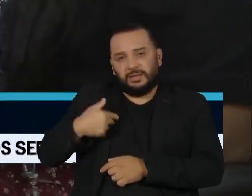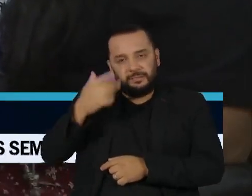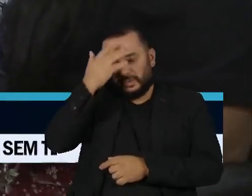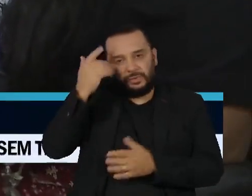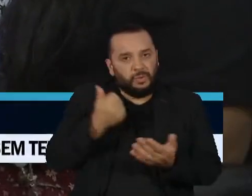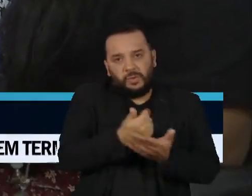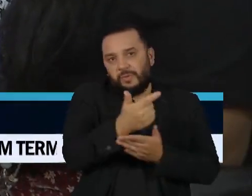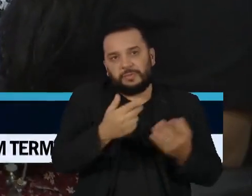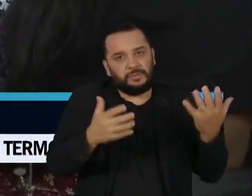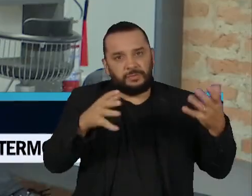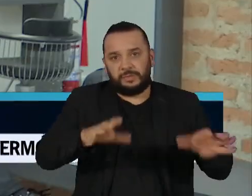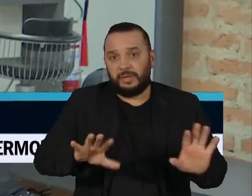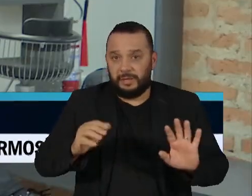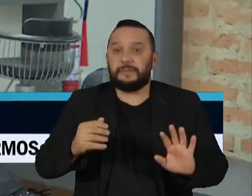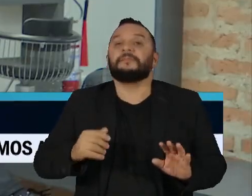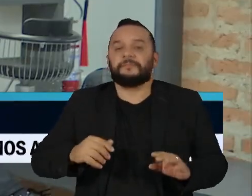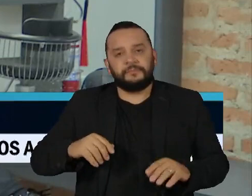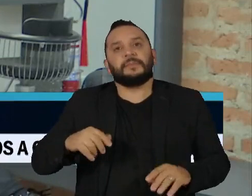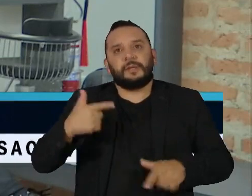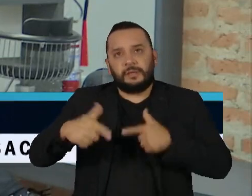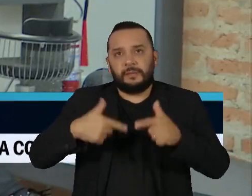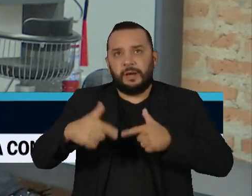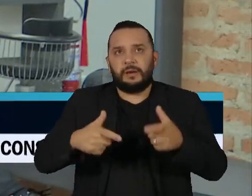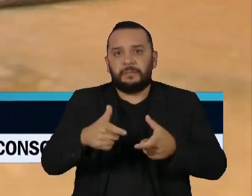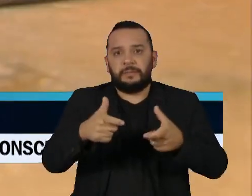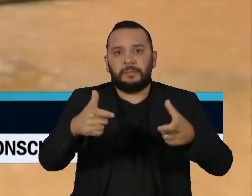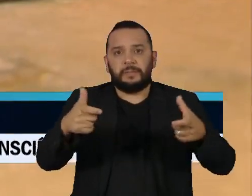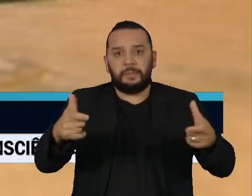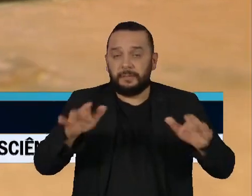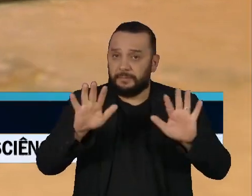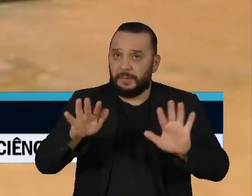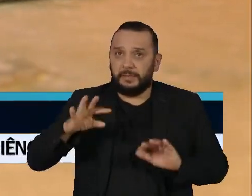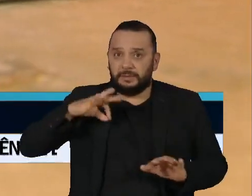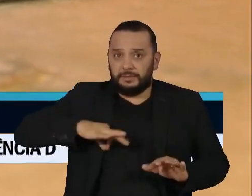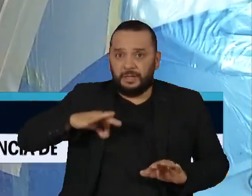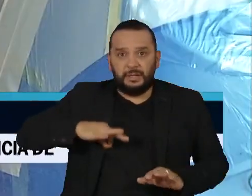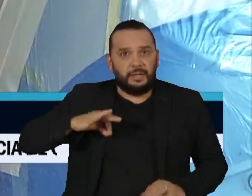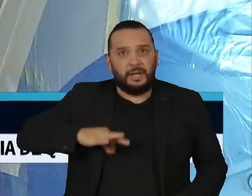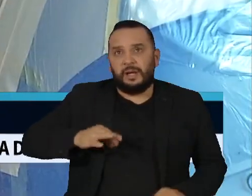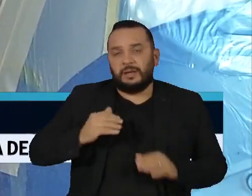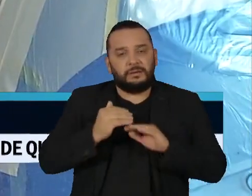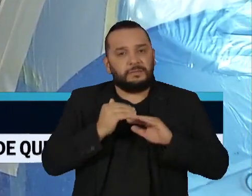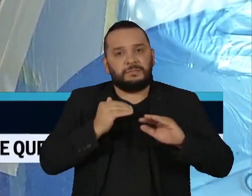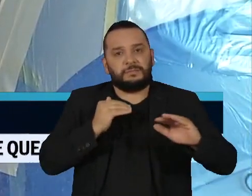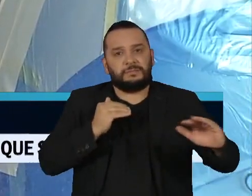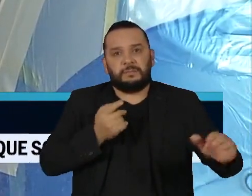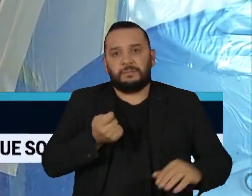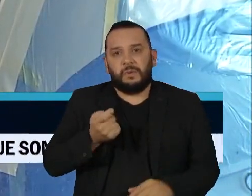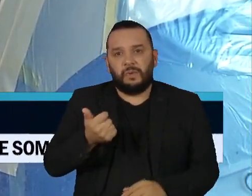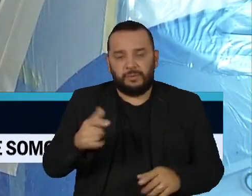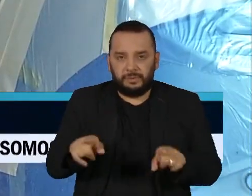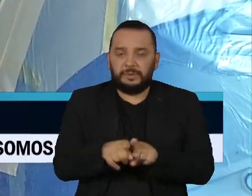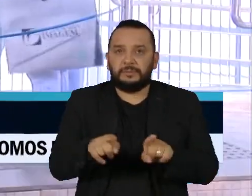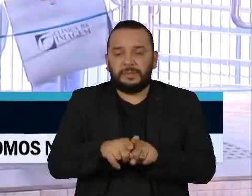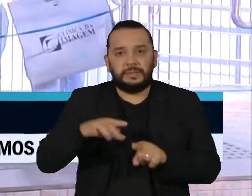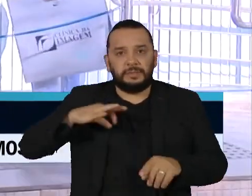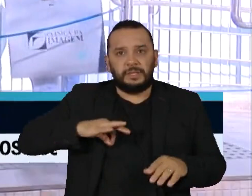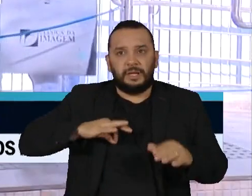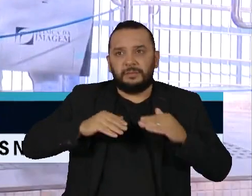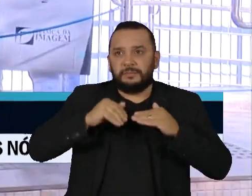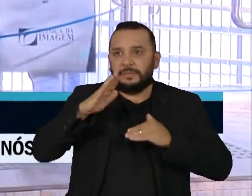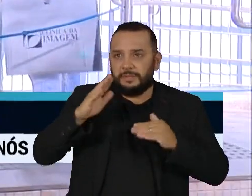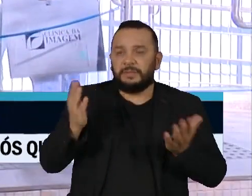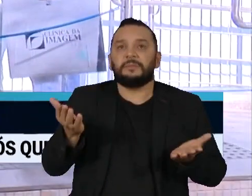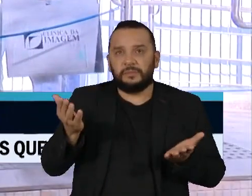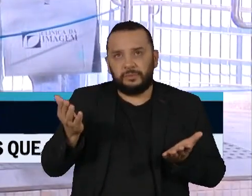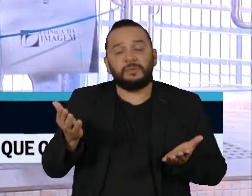mercado de trabalho melhorou, mas os salários não acompanharam toda essa recuperação. Por outro lado, o aumento do salário mínimo, que tem